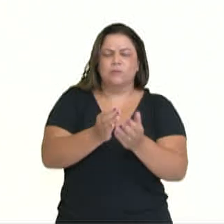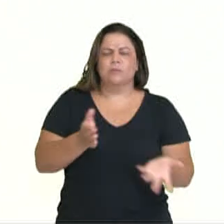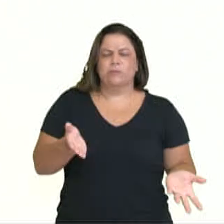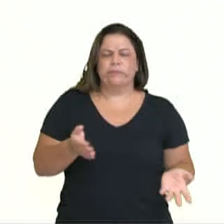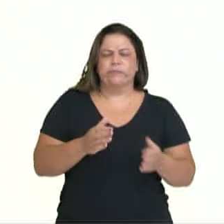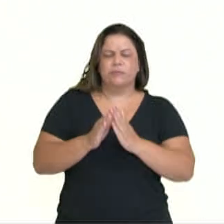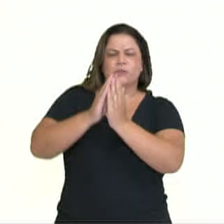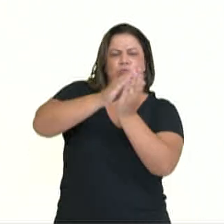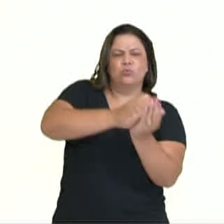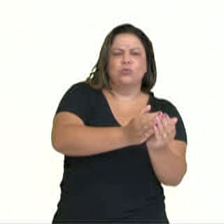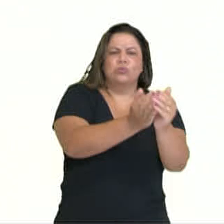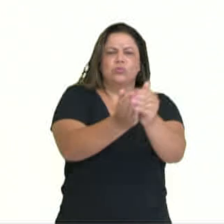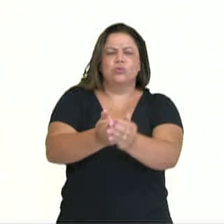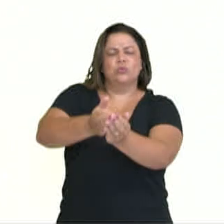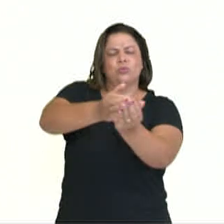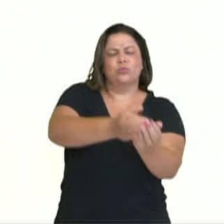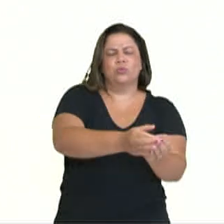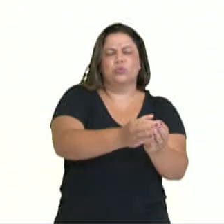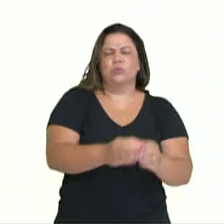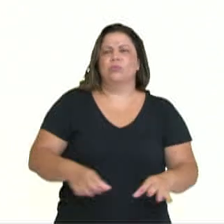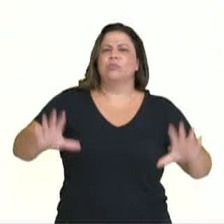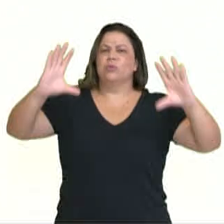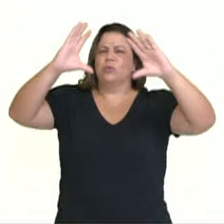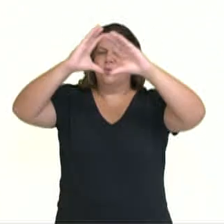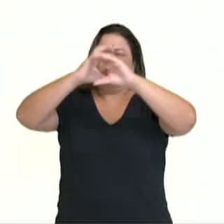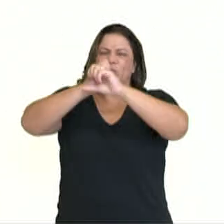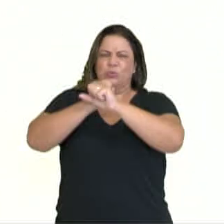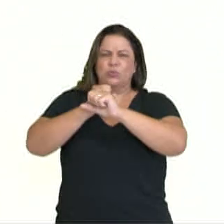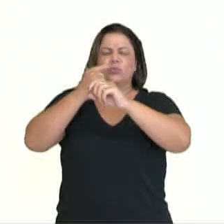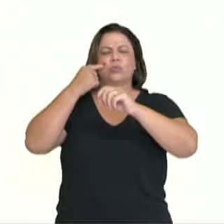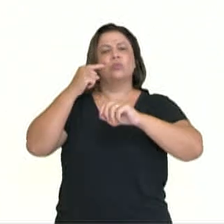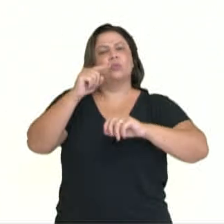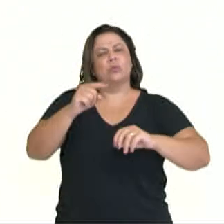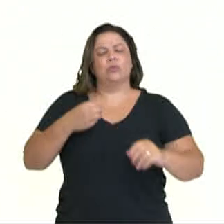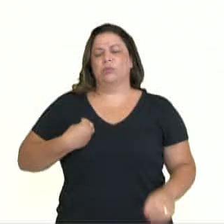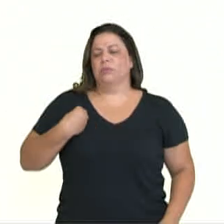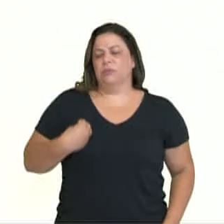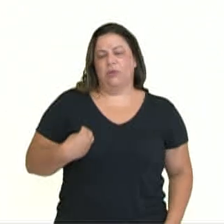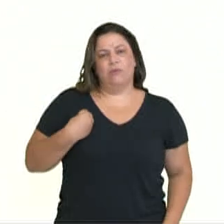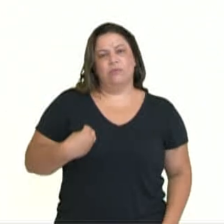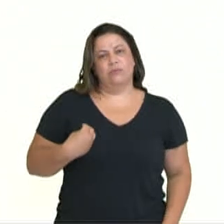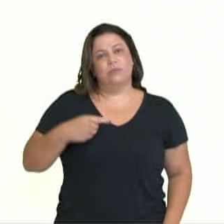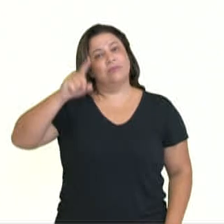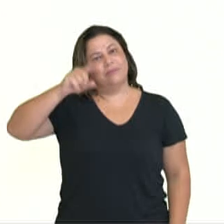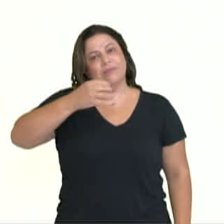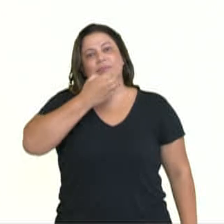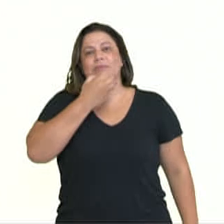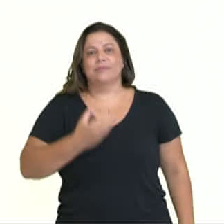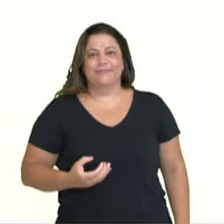na escuridão. Contudo, estávamos vivos. E era Natal.